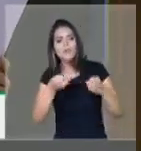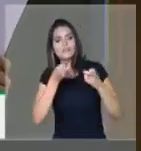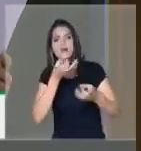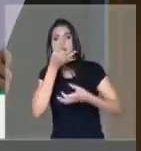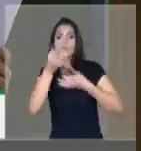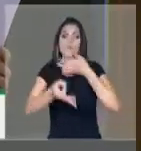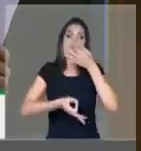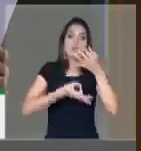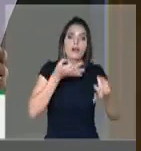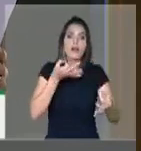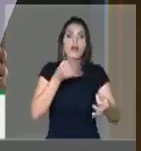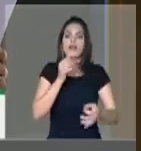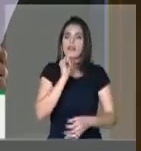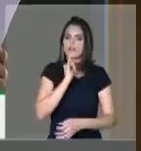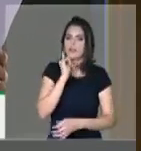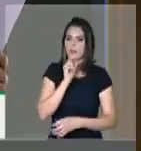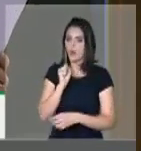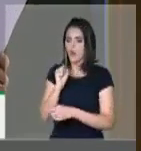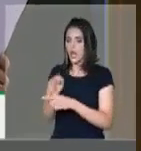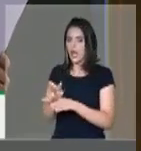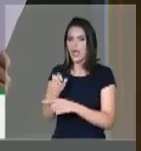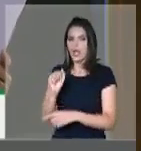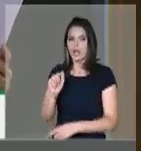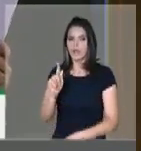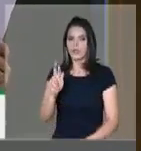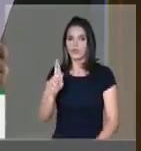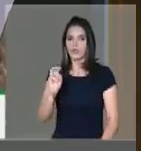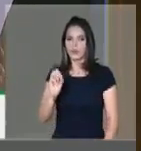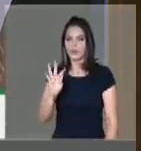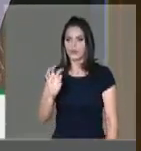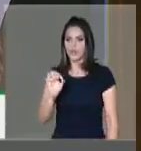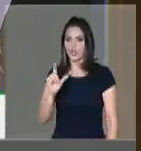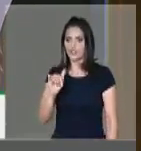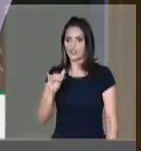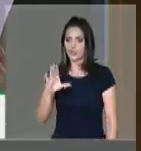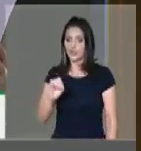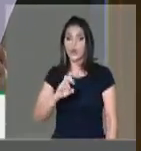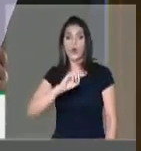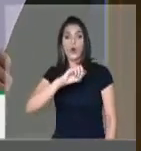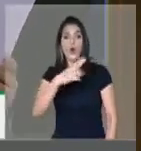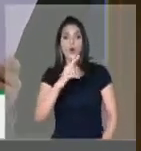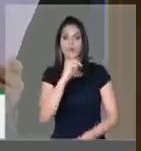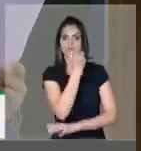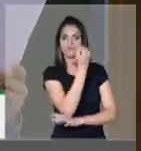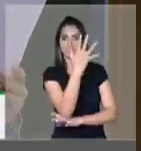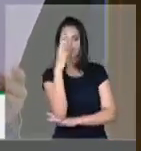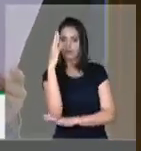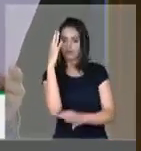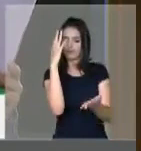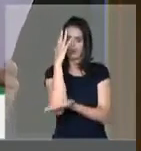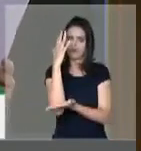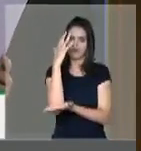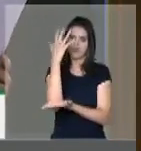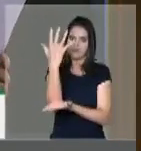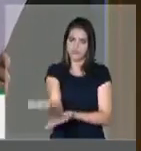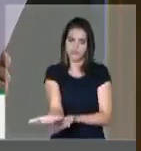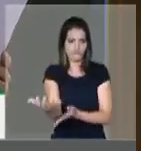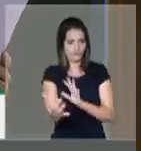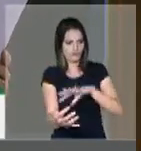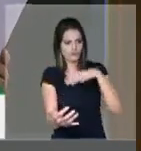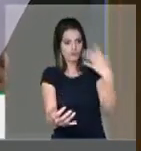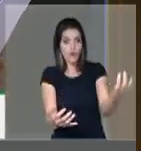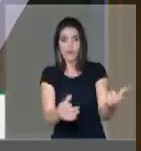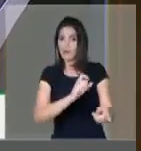por exemplo, agrotóxico ou desmatamento, serão fatalmente